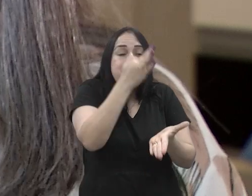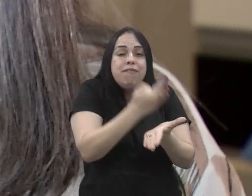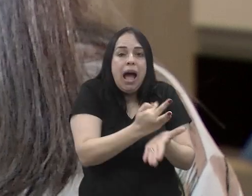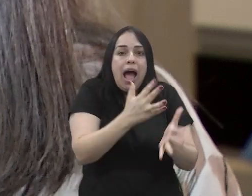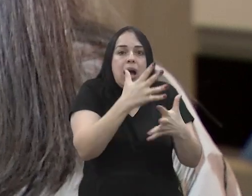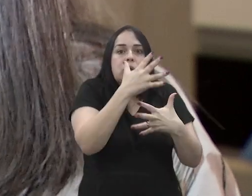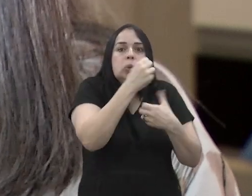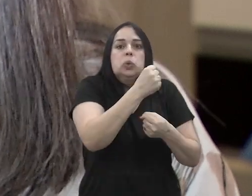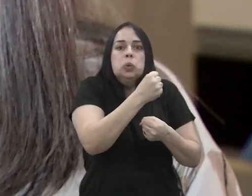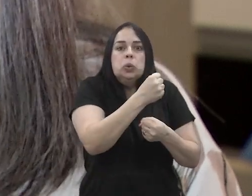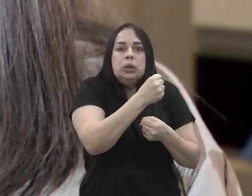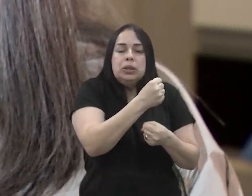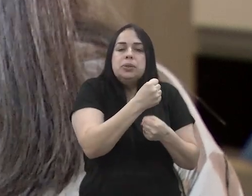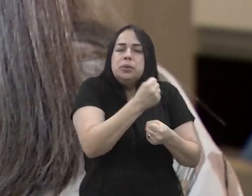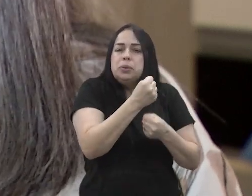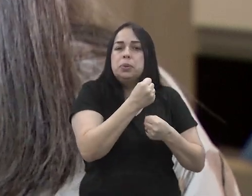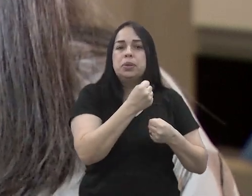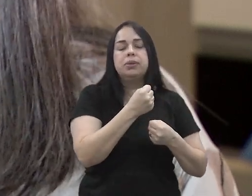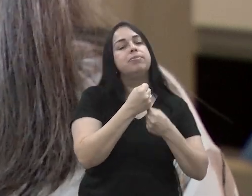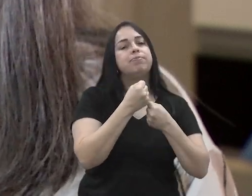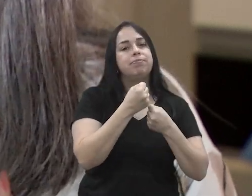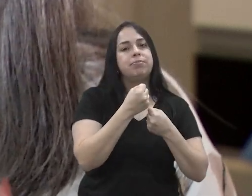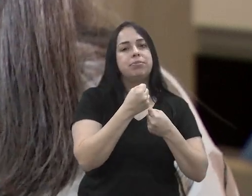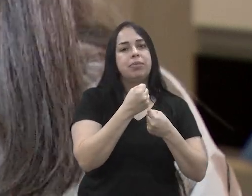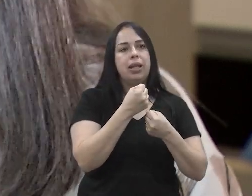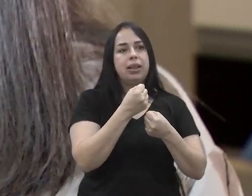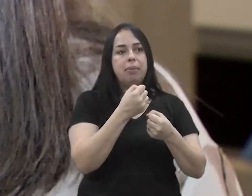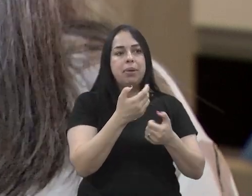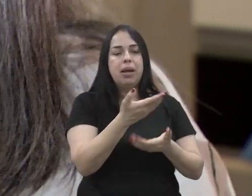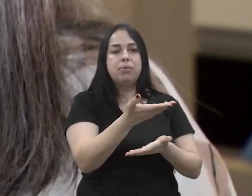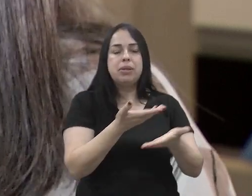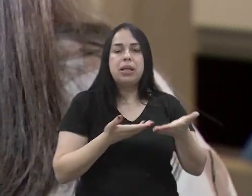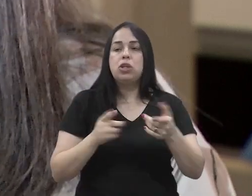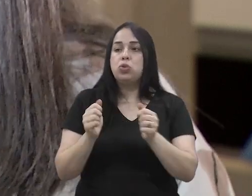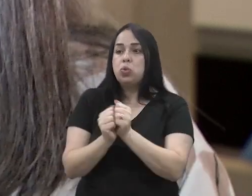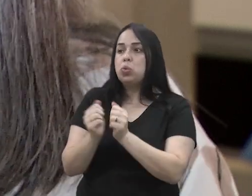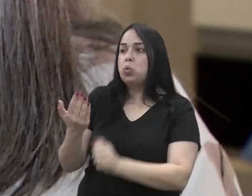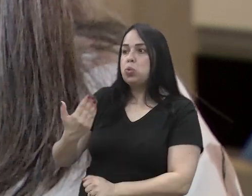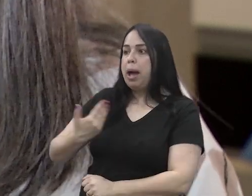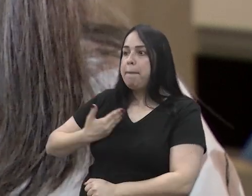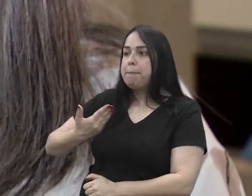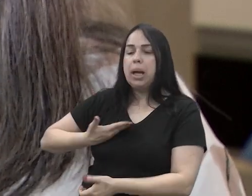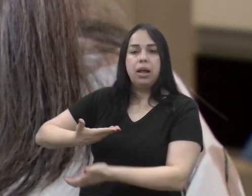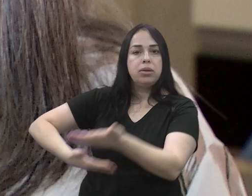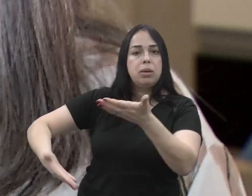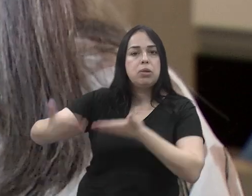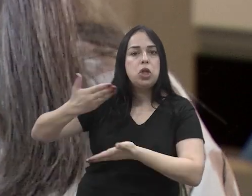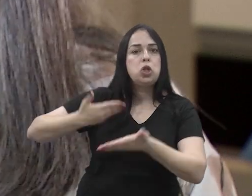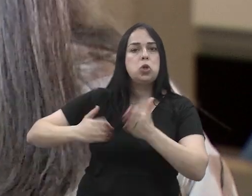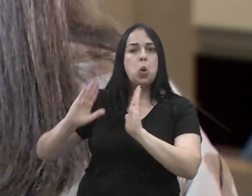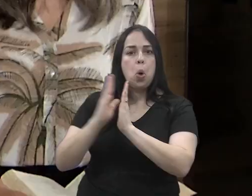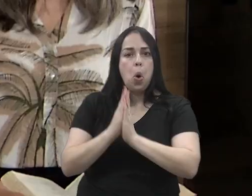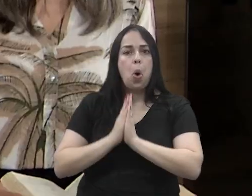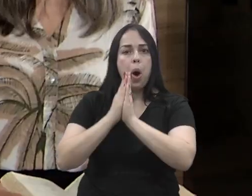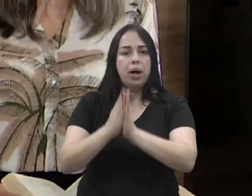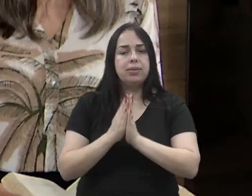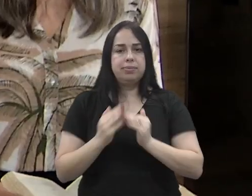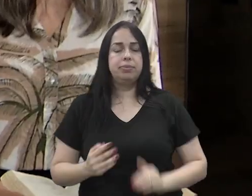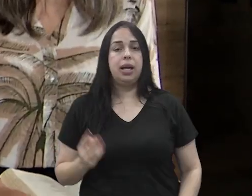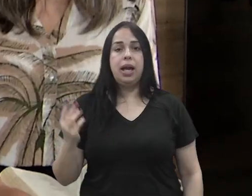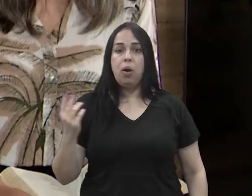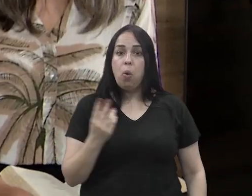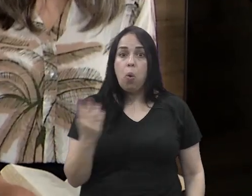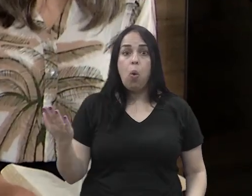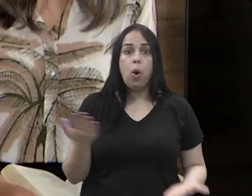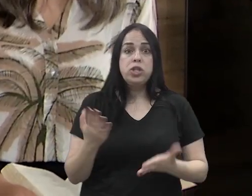e fé ficou muito assim, muito ligado entre nós, entre amigos, né, de oração. Se hoje